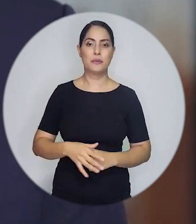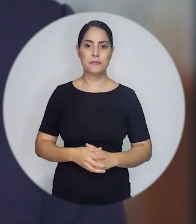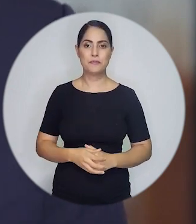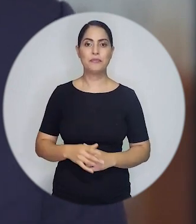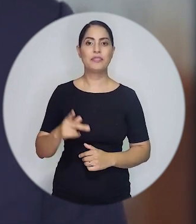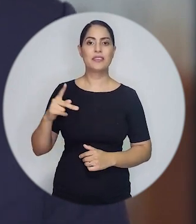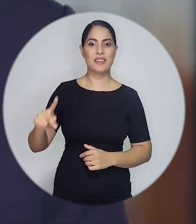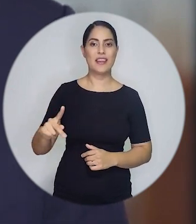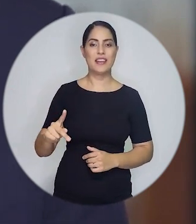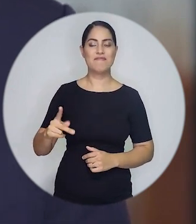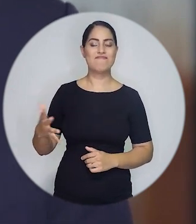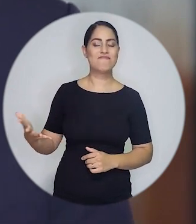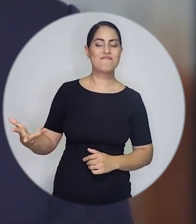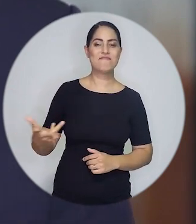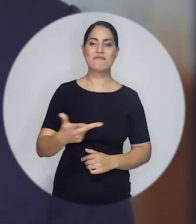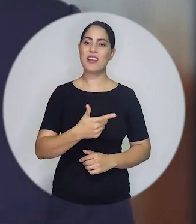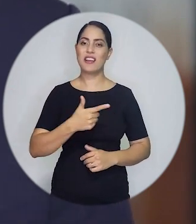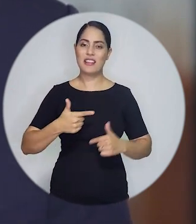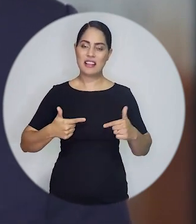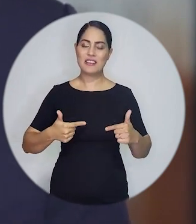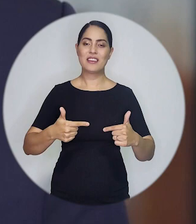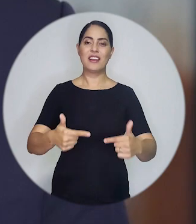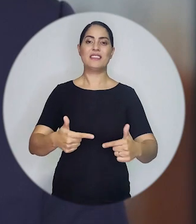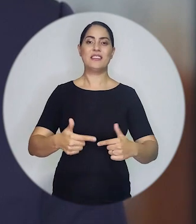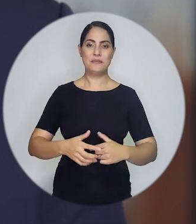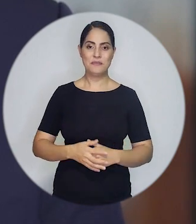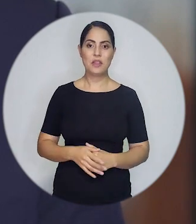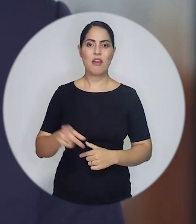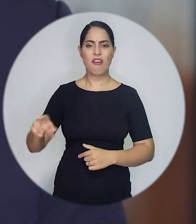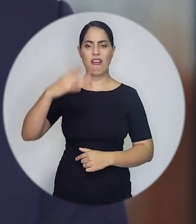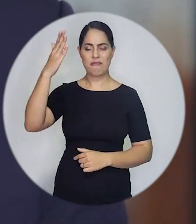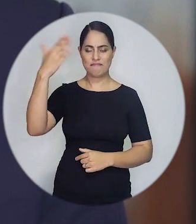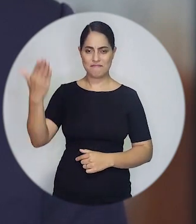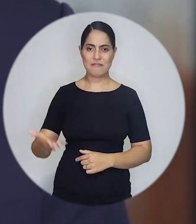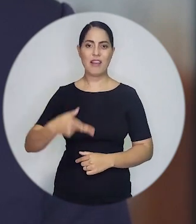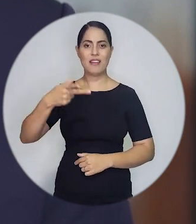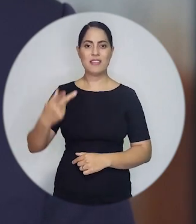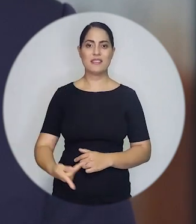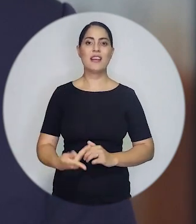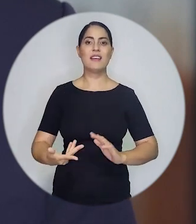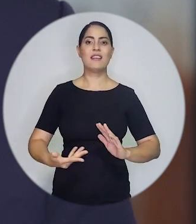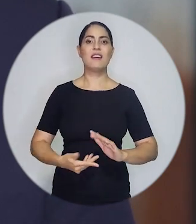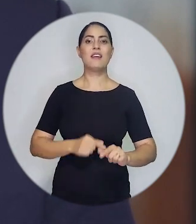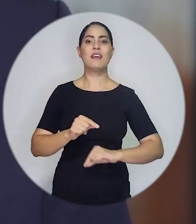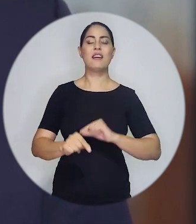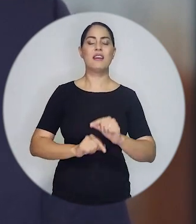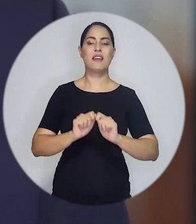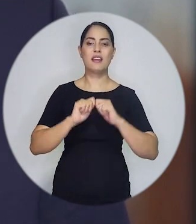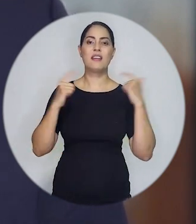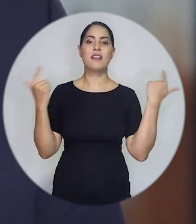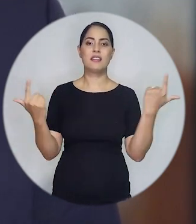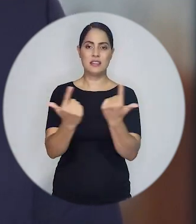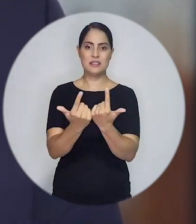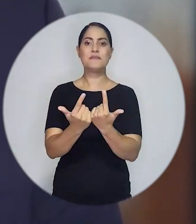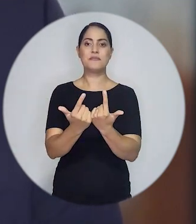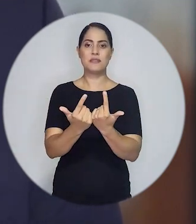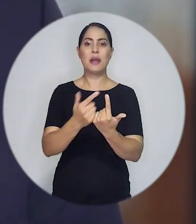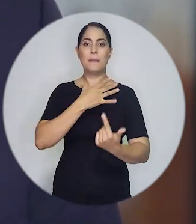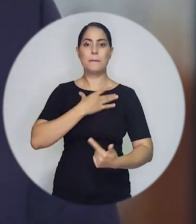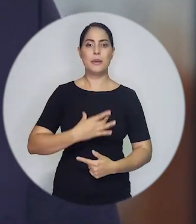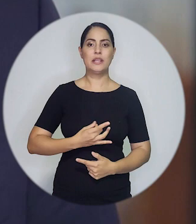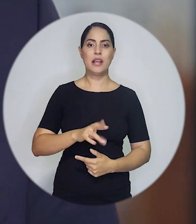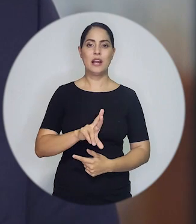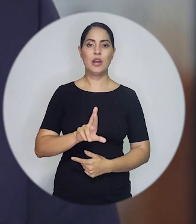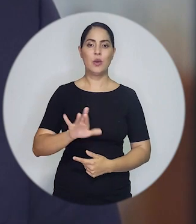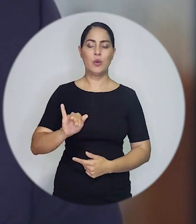acima de tudo, um querido amigo. Choy é o próprio sinônimo de dedicação, digno de receber com louvor a maior honraria desta casa, que é a